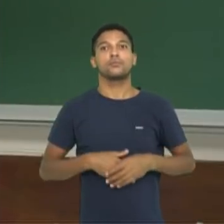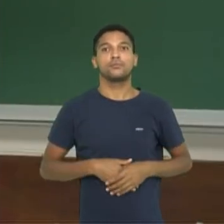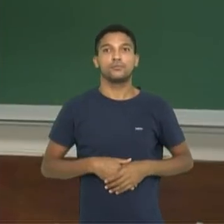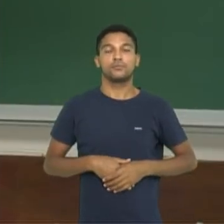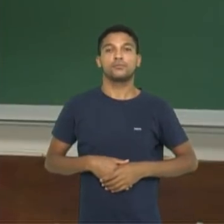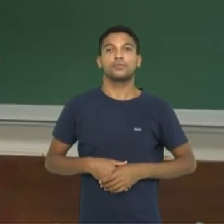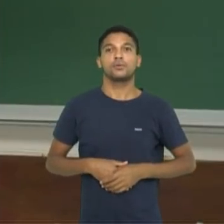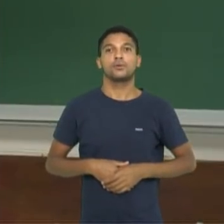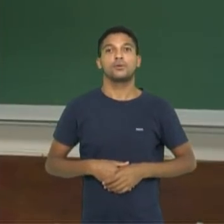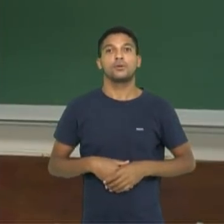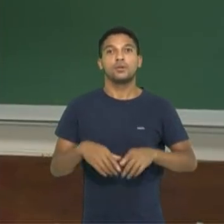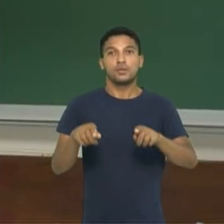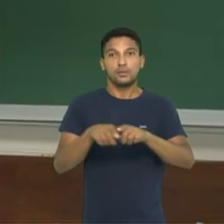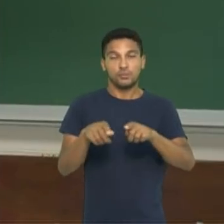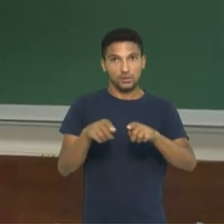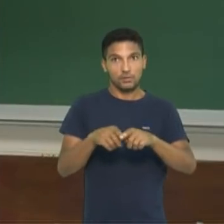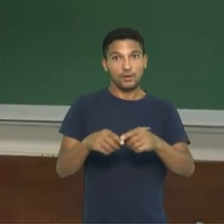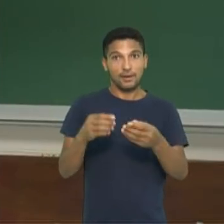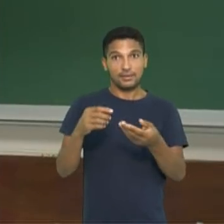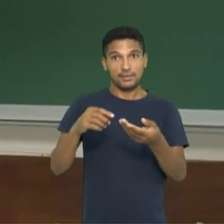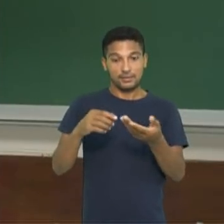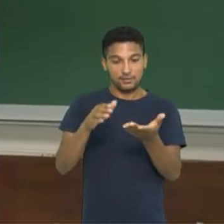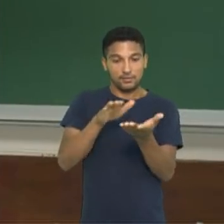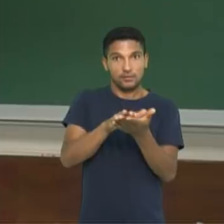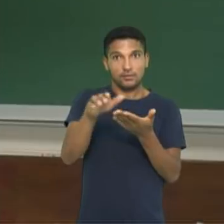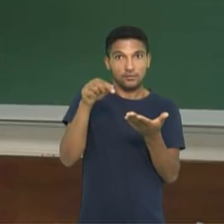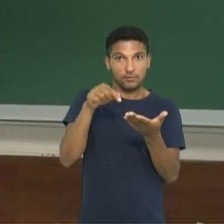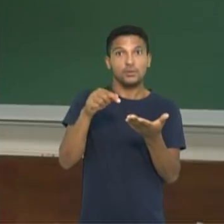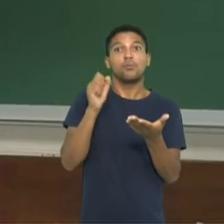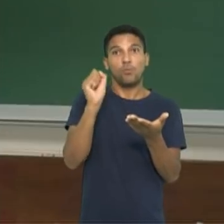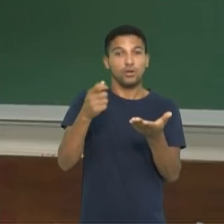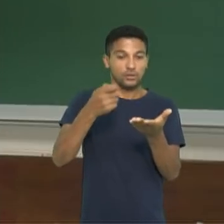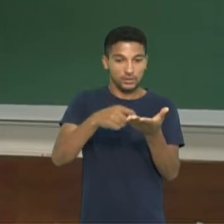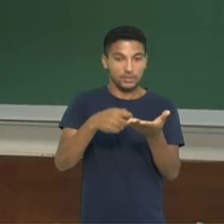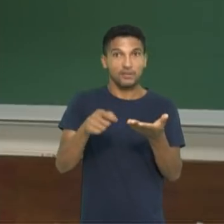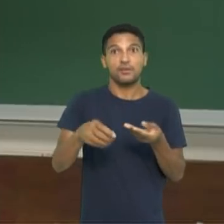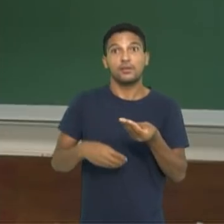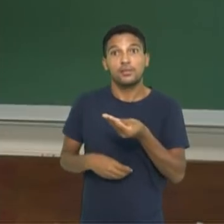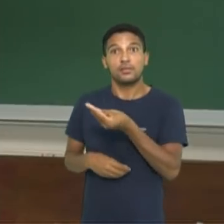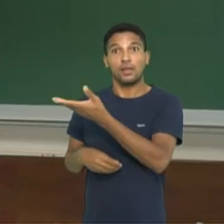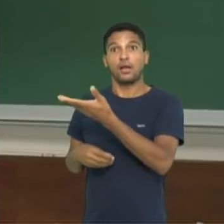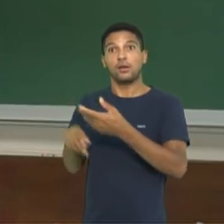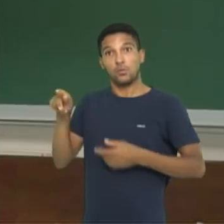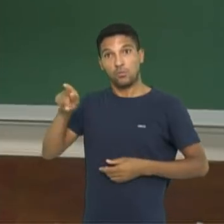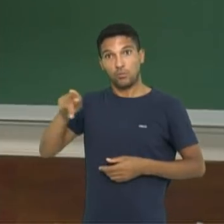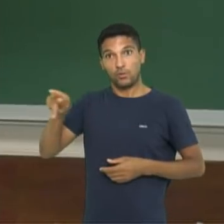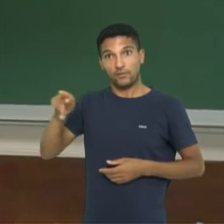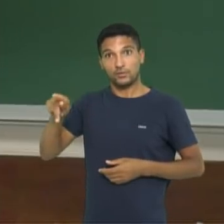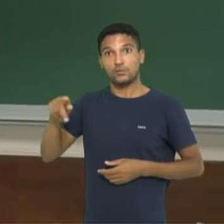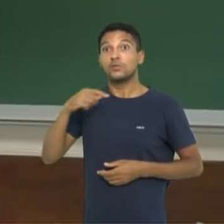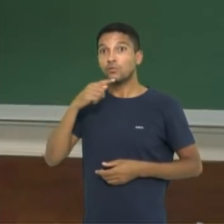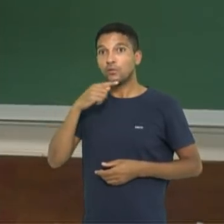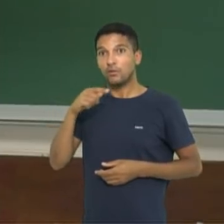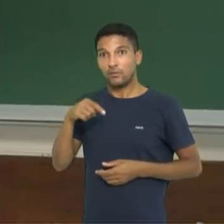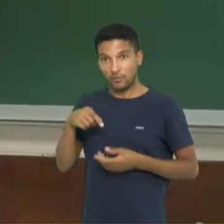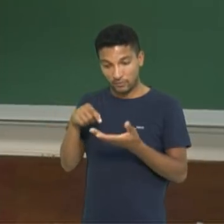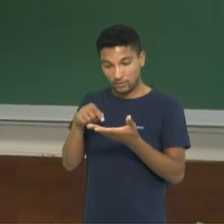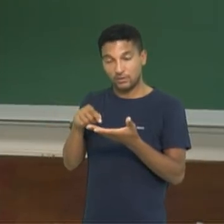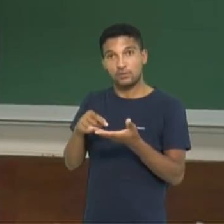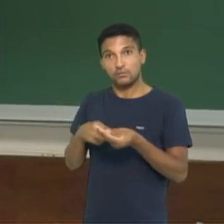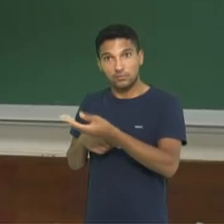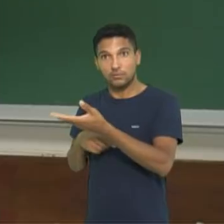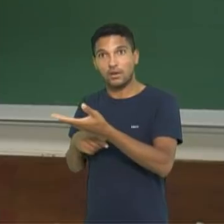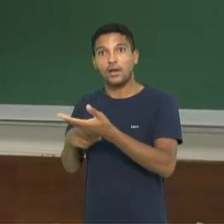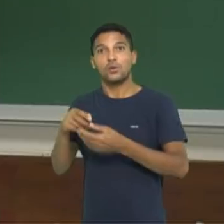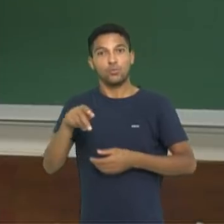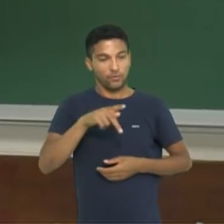escrever para o professor para tirar a dúvida com relação a esses conceitos que nós trabalharemos hoje, ok? Então, a gente vai ver o quê? Que frase